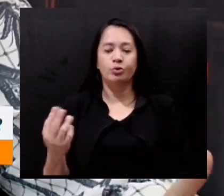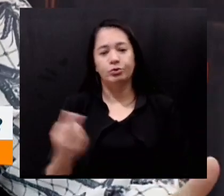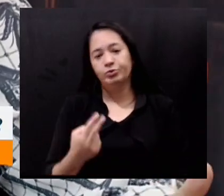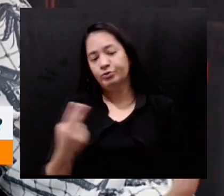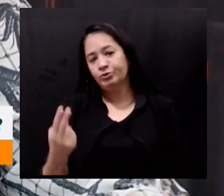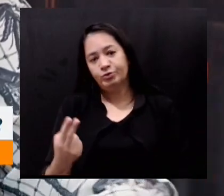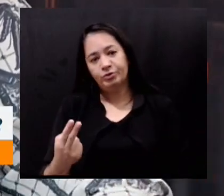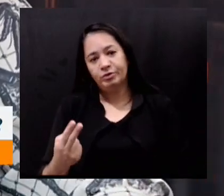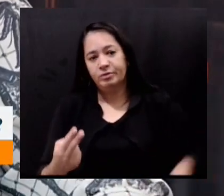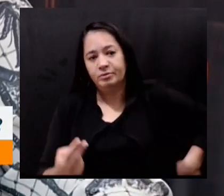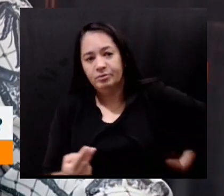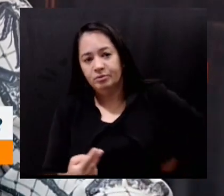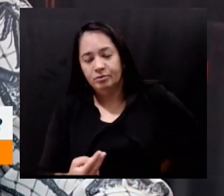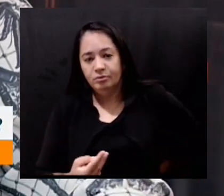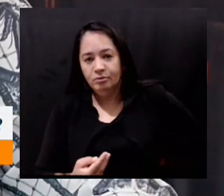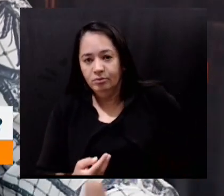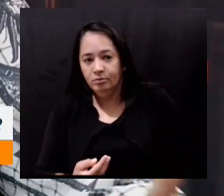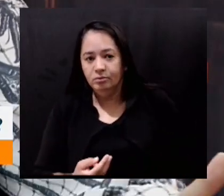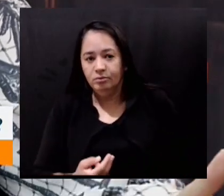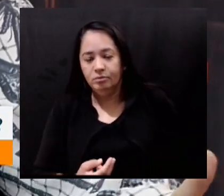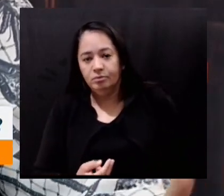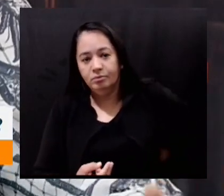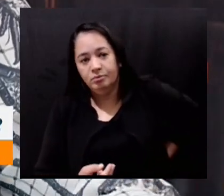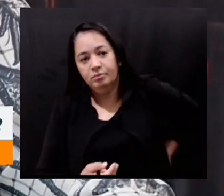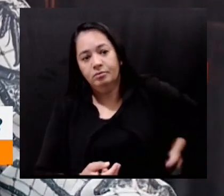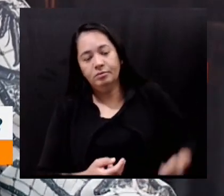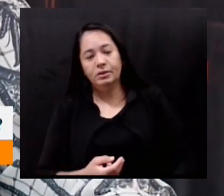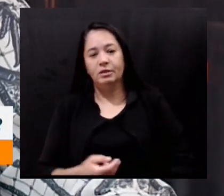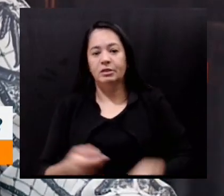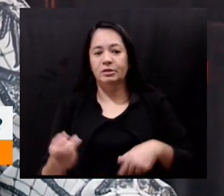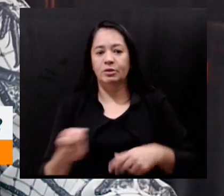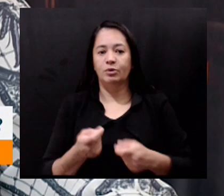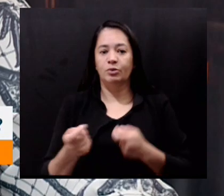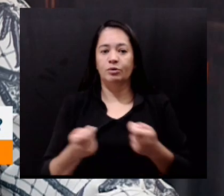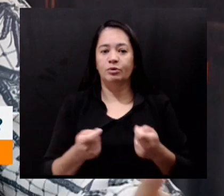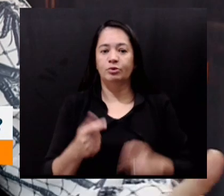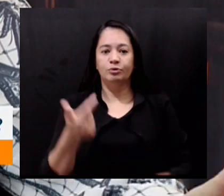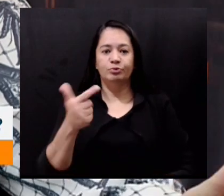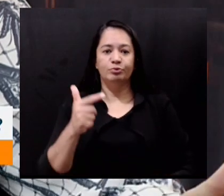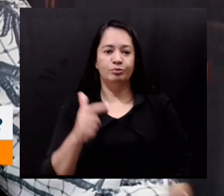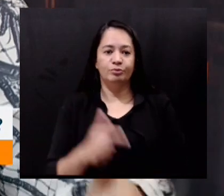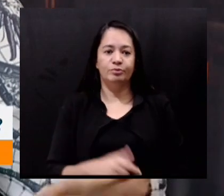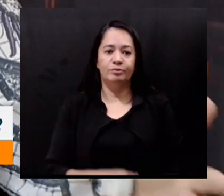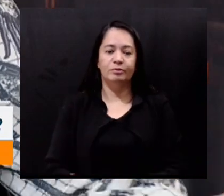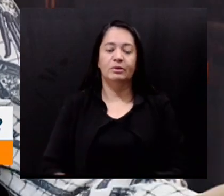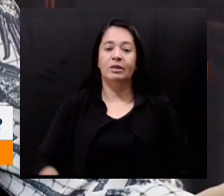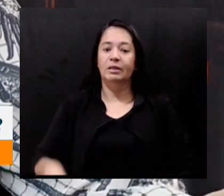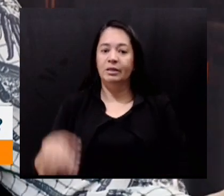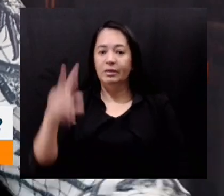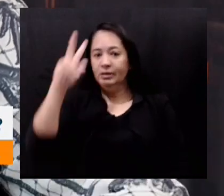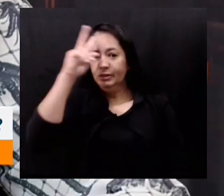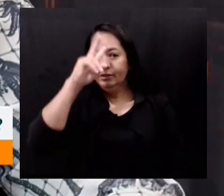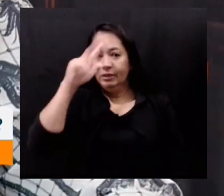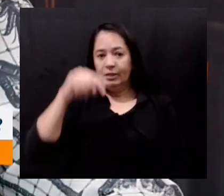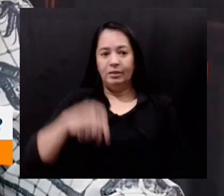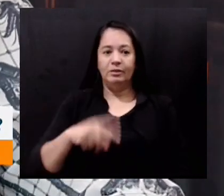esse controle, né. E na história de Campinas, tem as lacrações que aconteciam nos jornais,